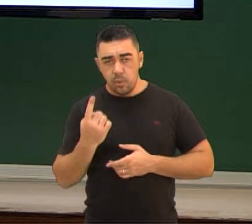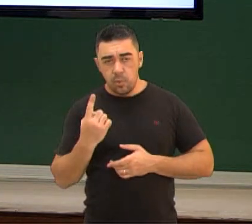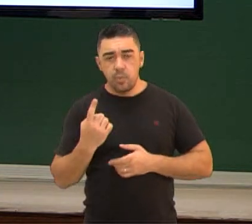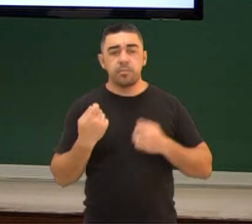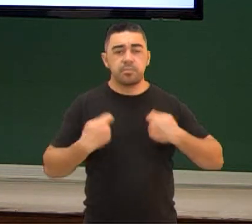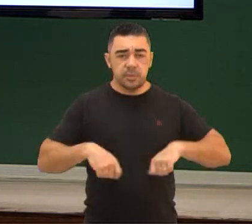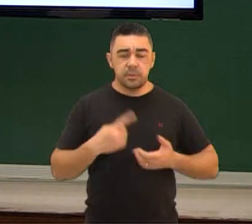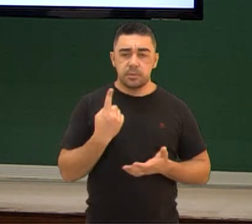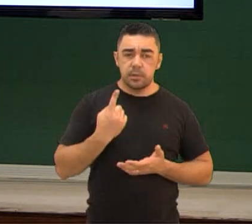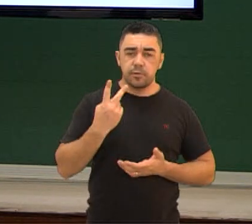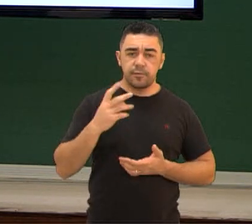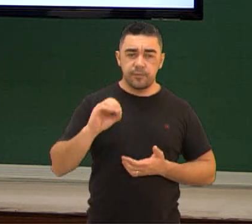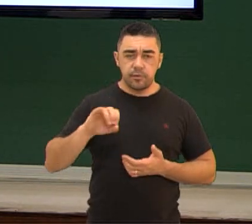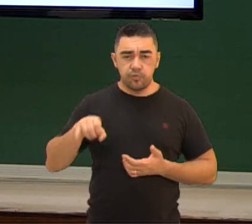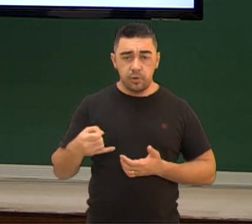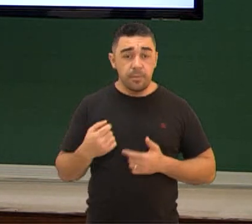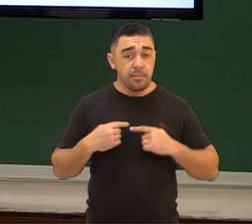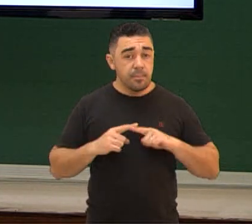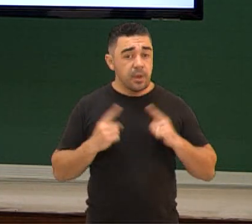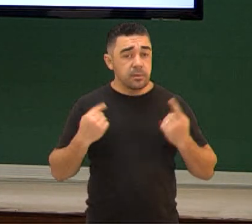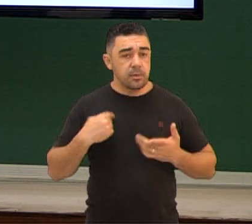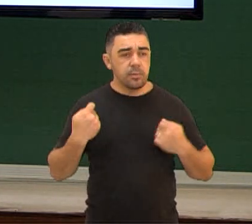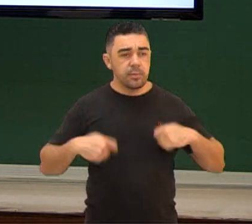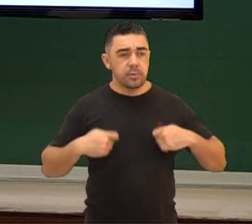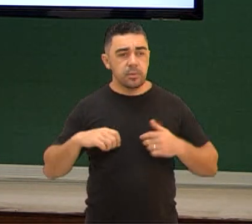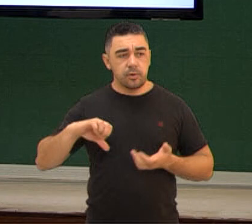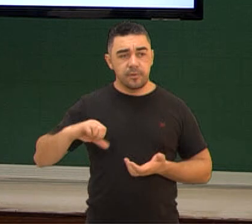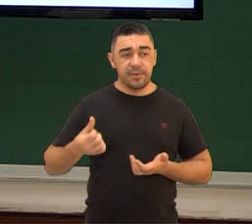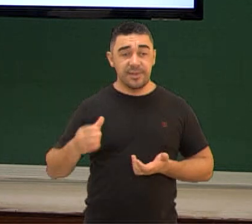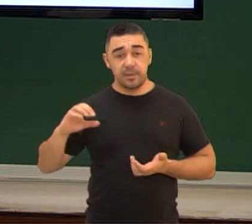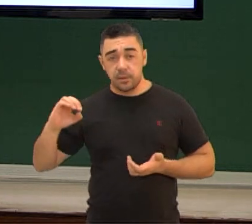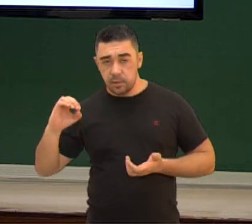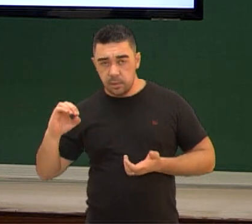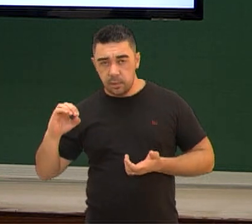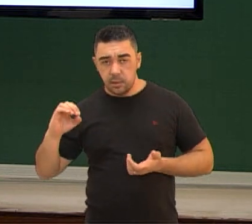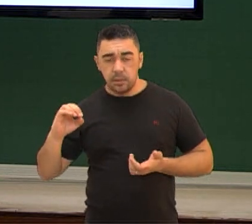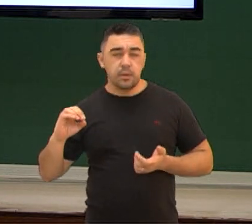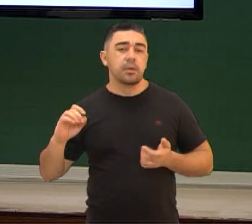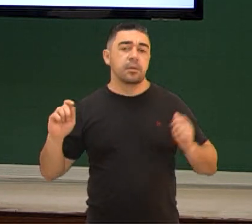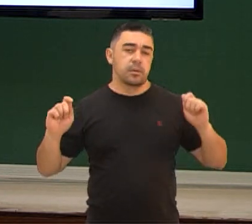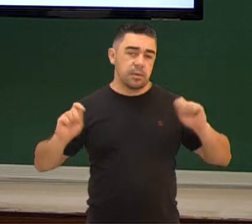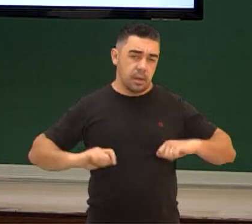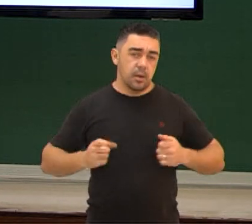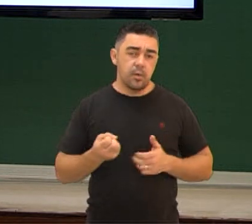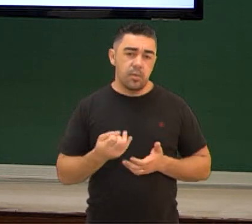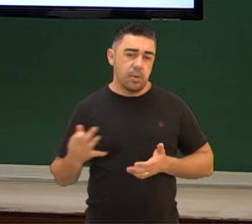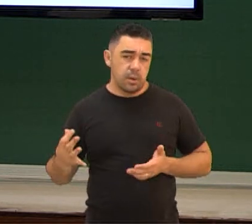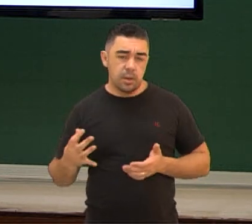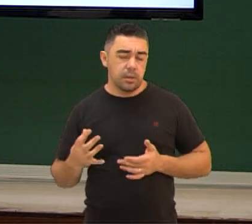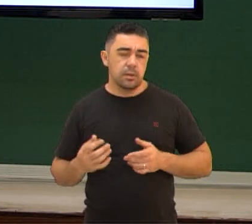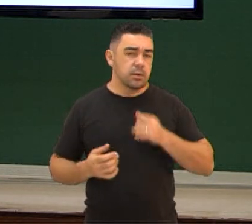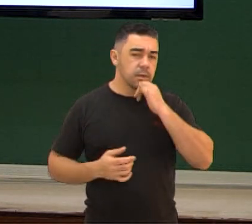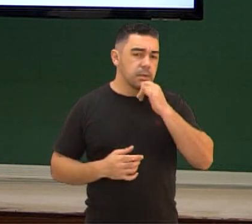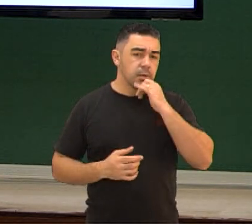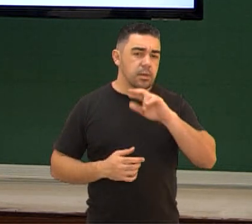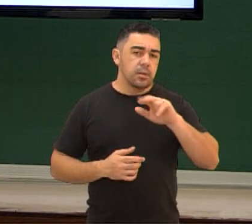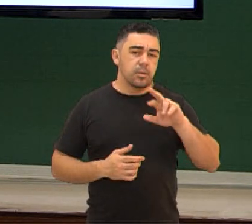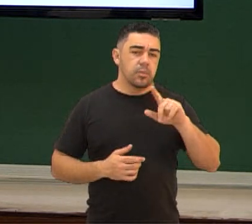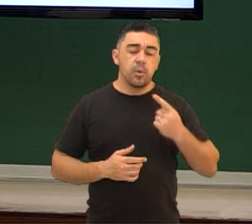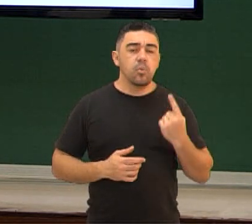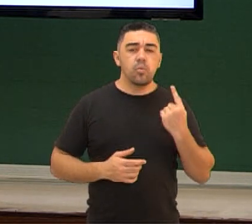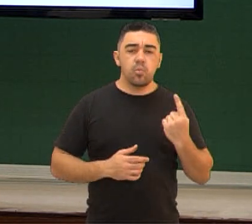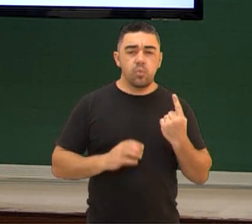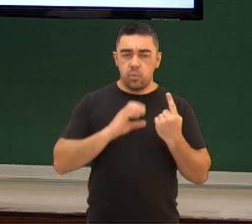que eu preciso? 960 joules. E 960 joules são levados não com um pacote de 1